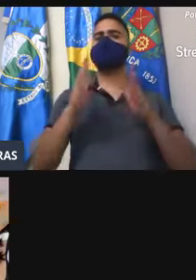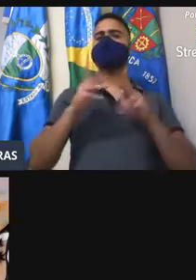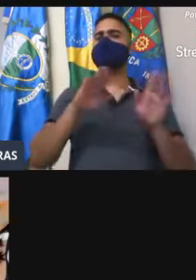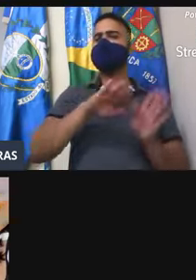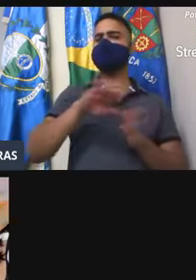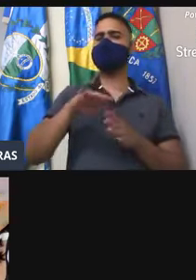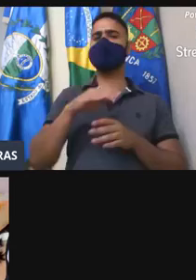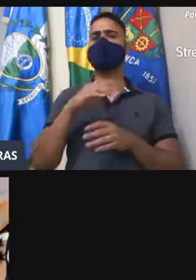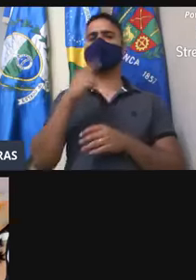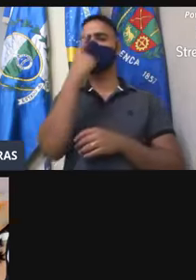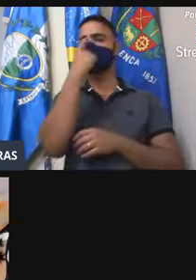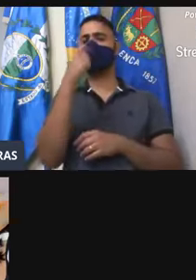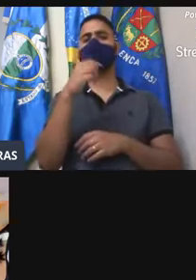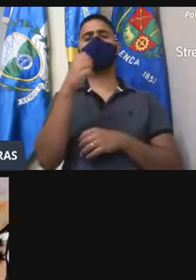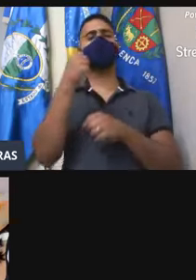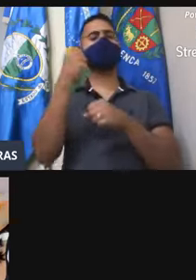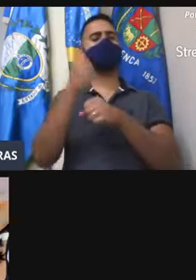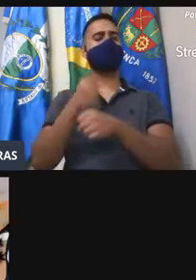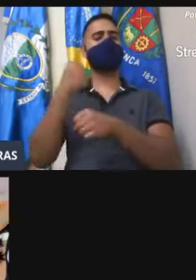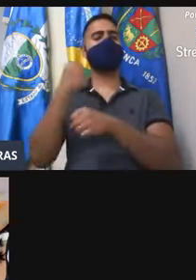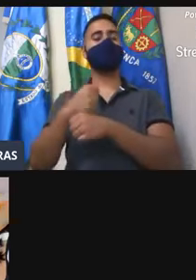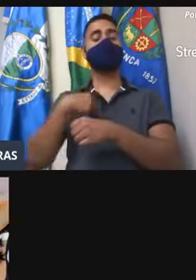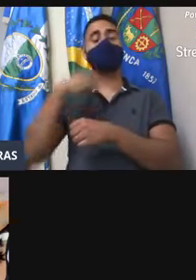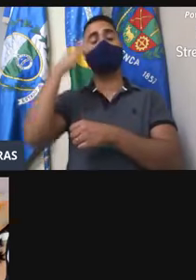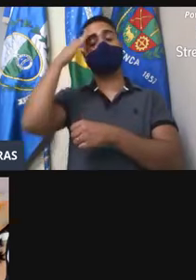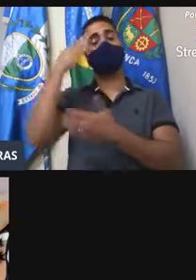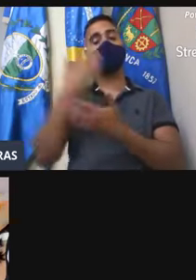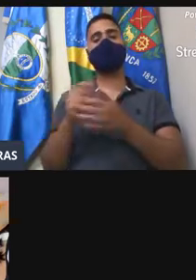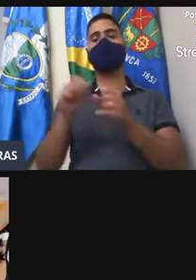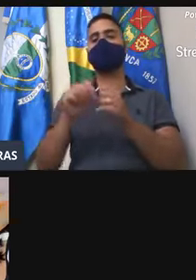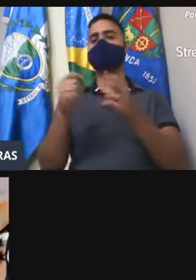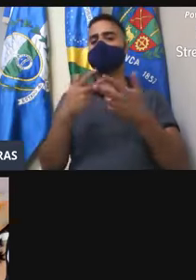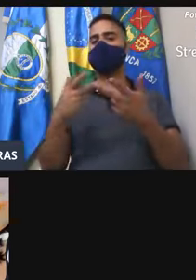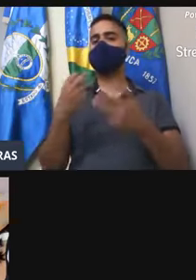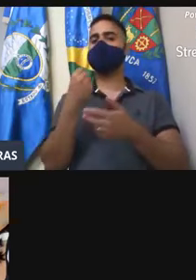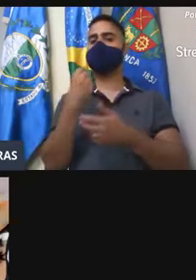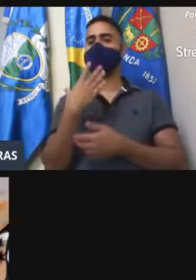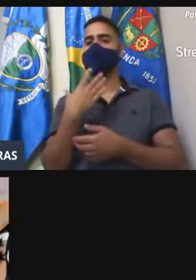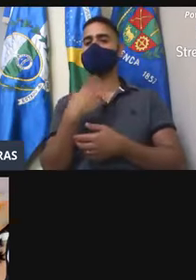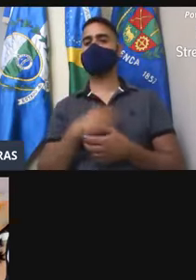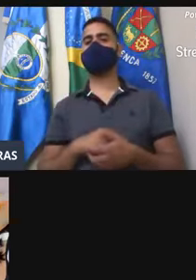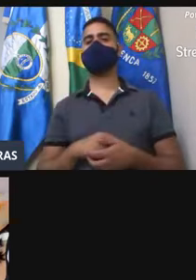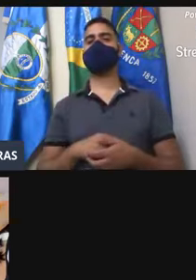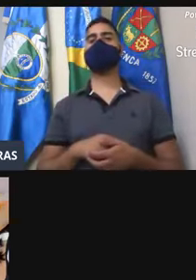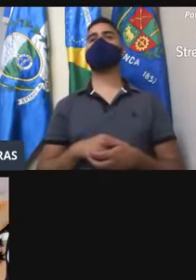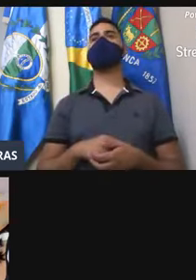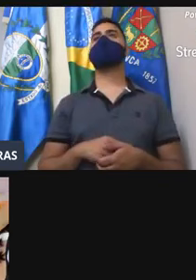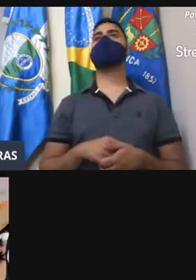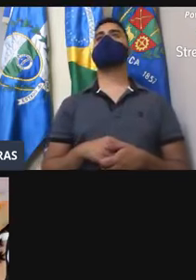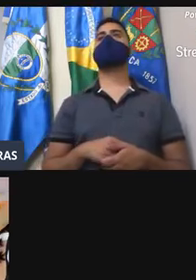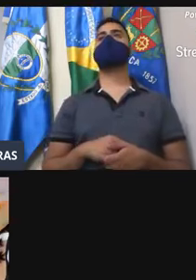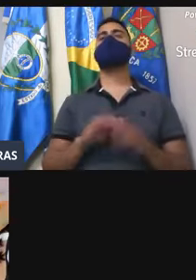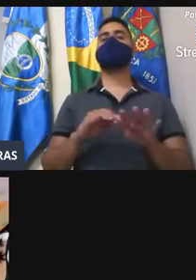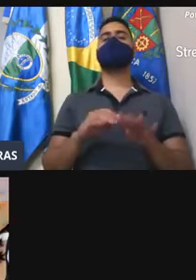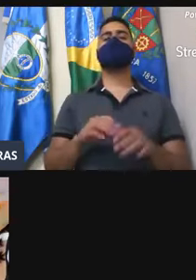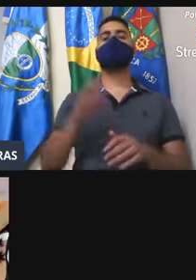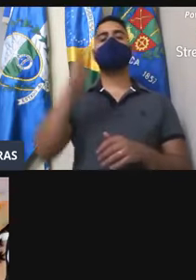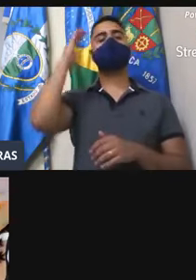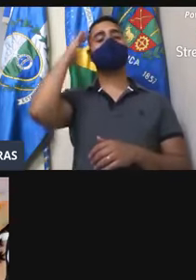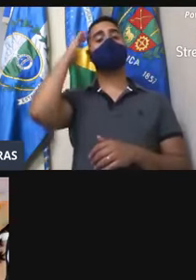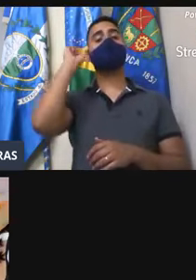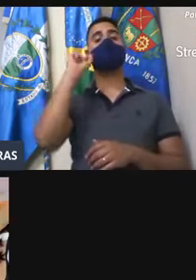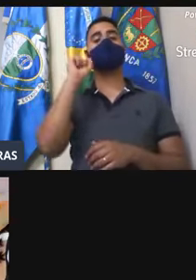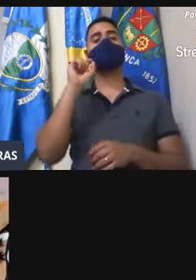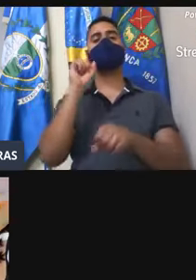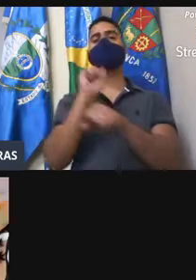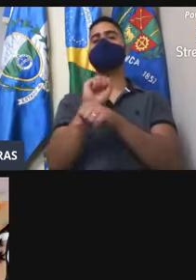vê. Os anos passados, acredito que o prefeito fez muitas coisas boas na nossa cidade, como todo mundo sabe, mas acho que, às vezes, a gente